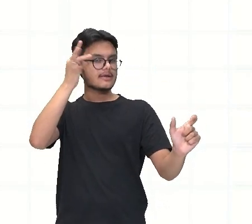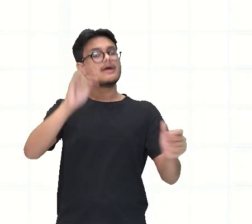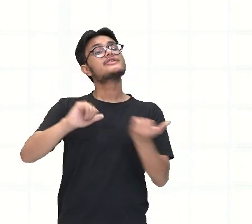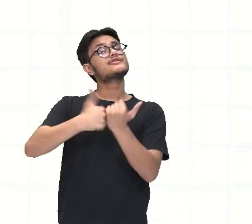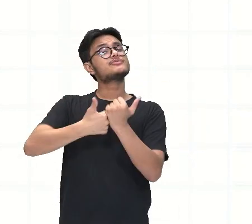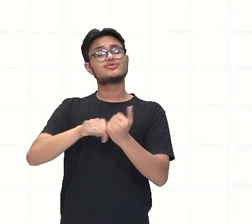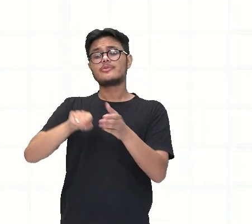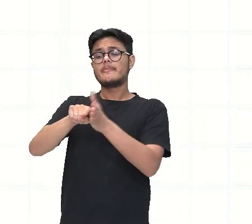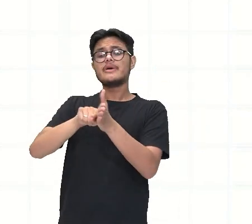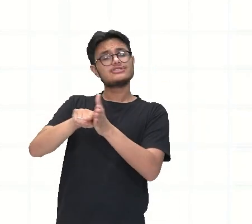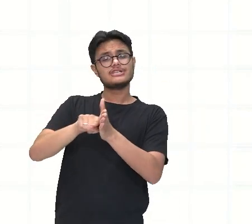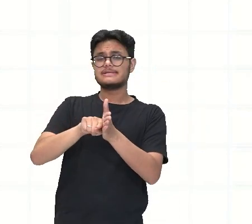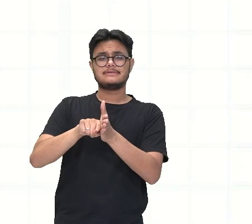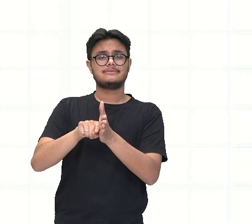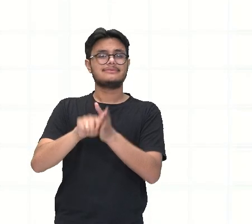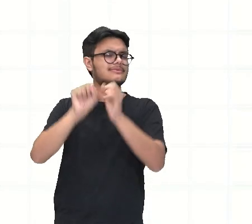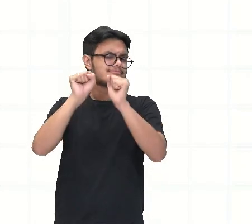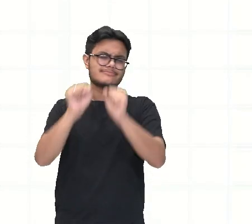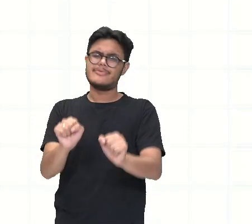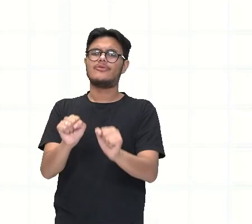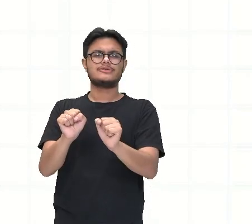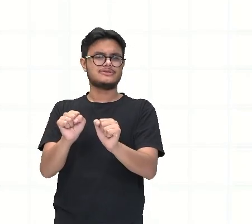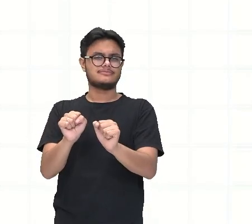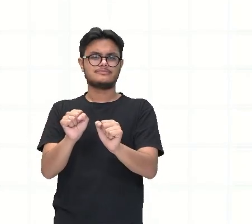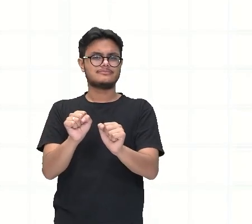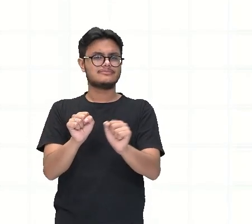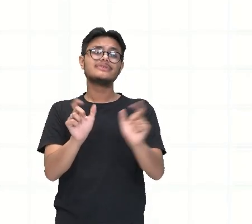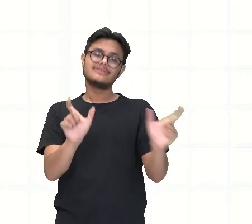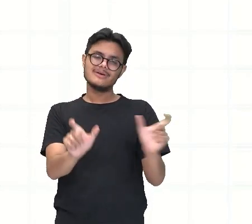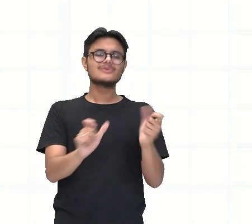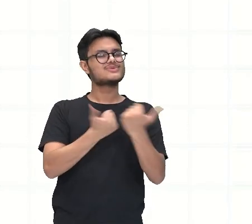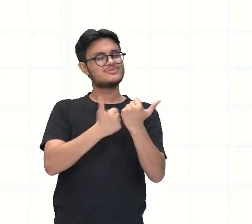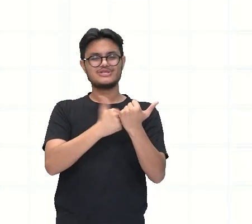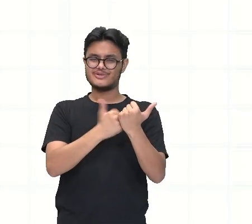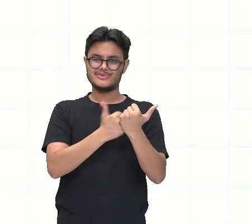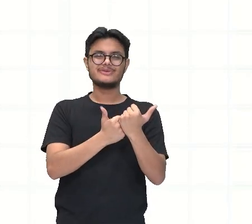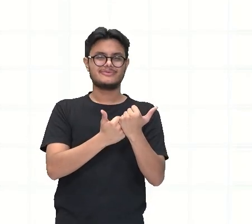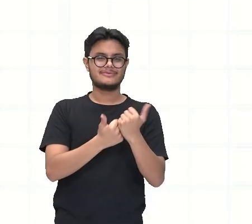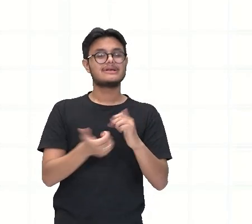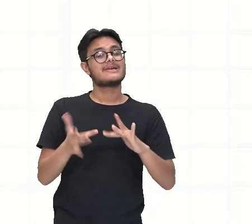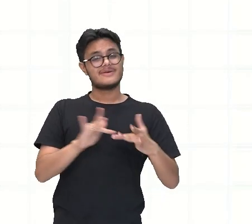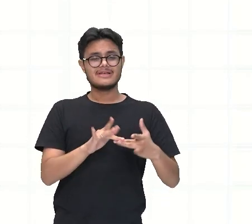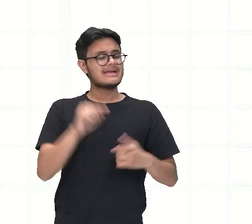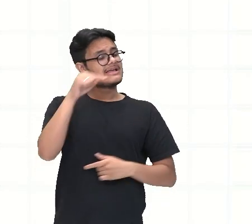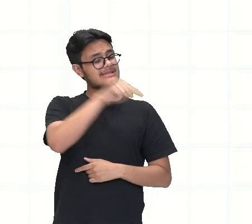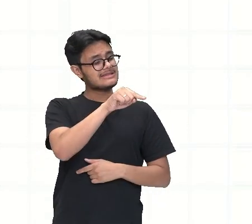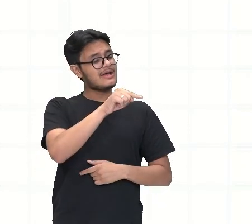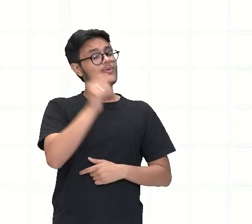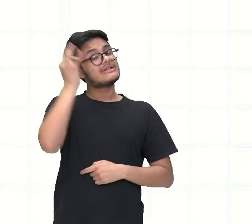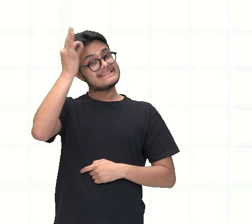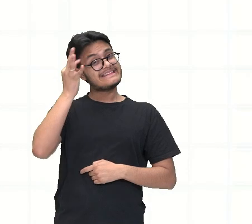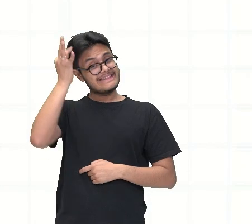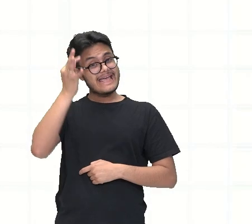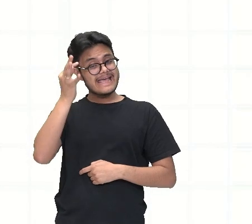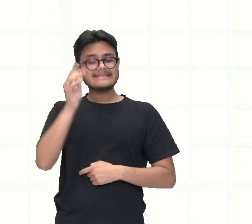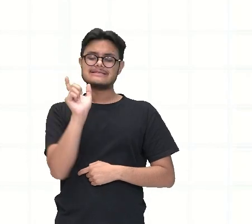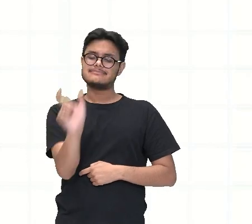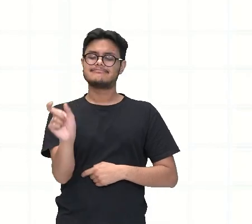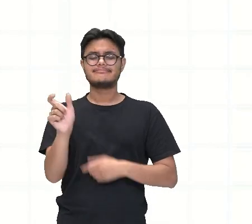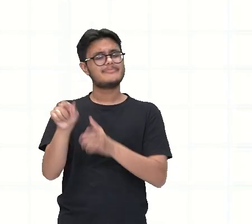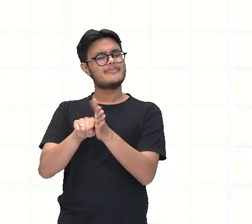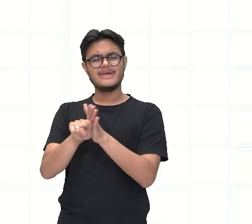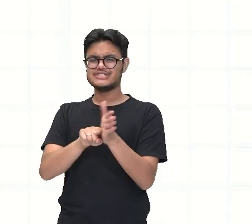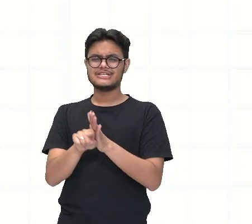Povos Mapuera, em sua pesquisa, então aqui nesse contexto, tese e pesquisa